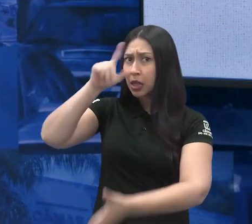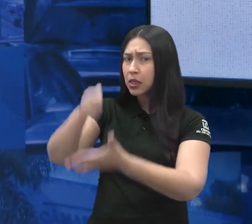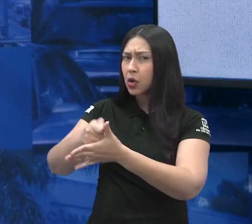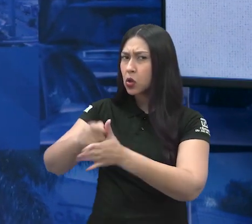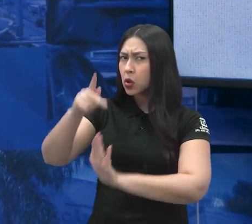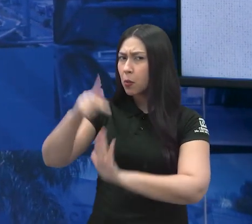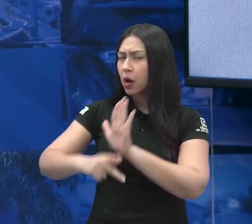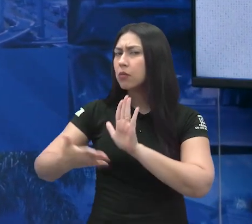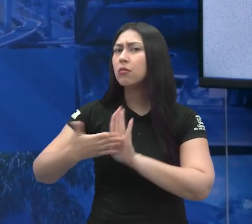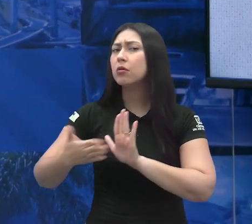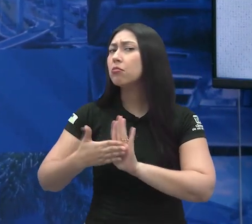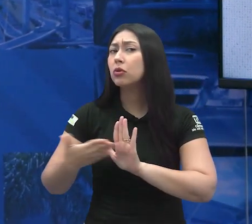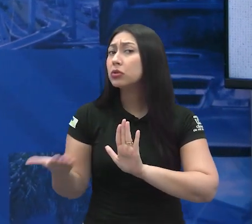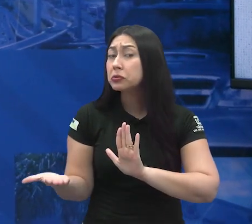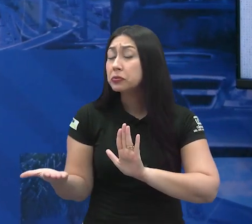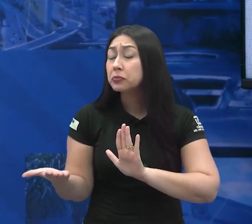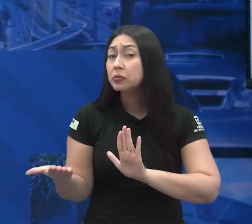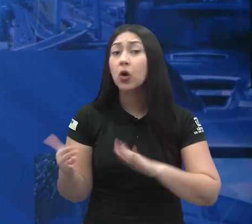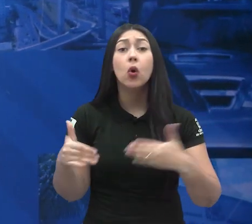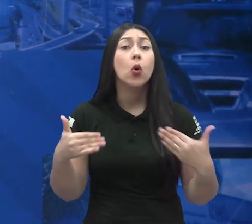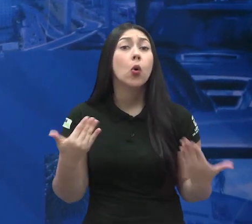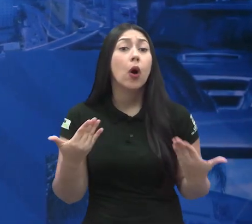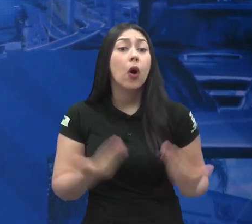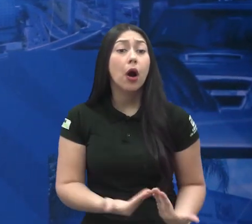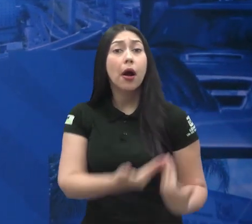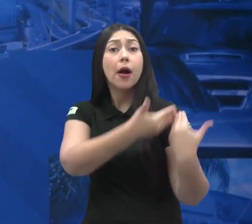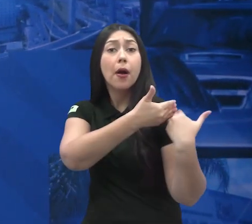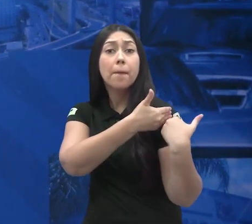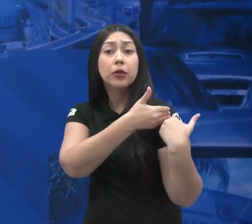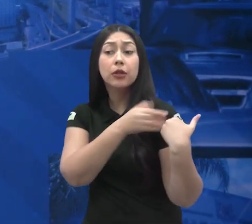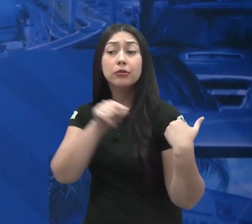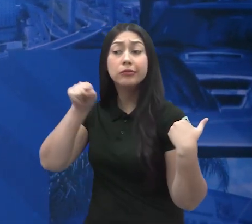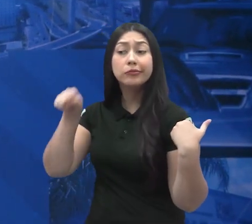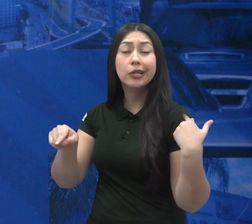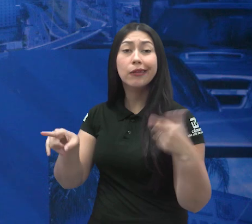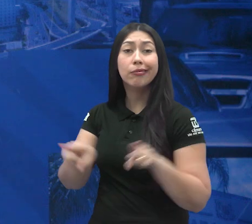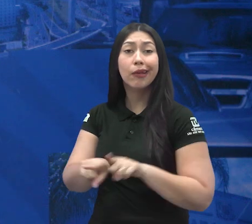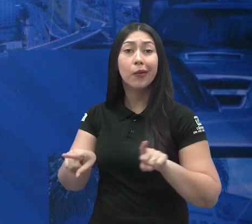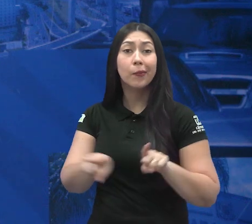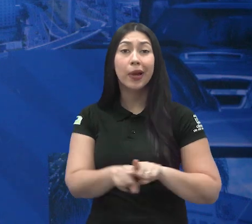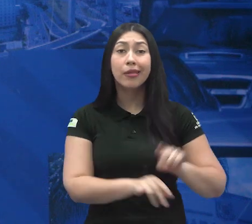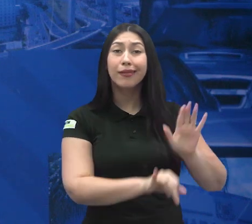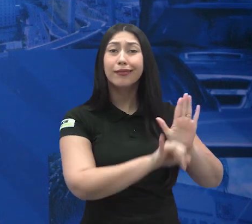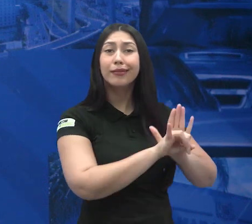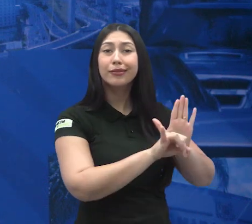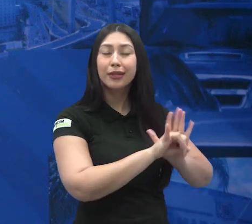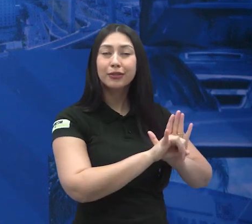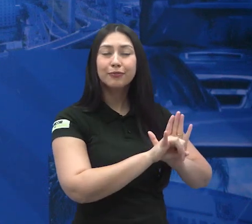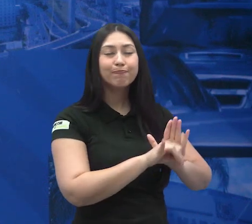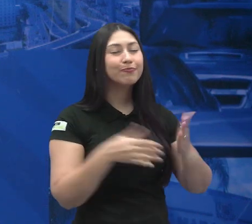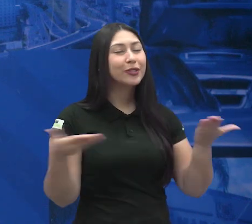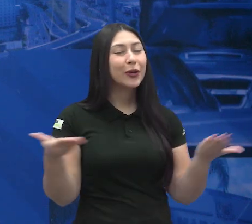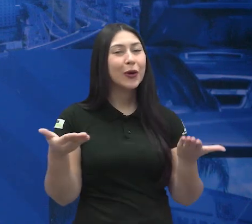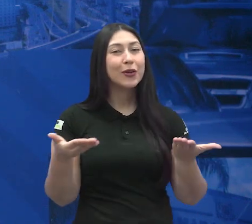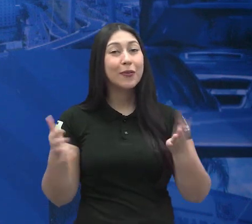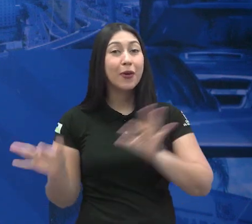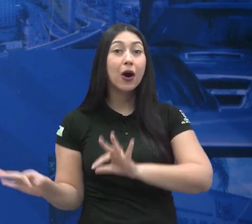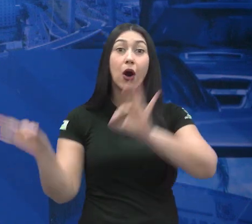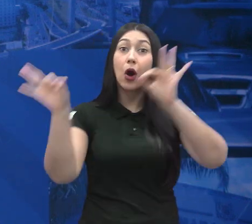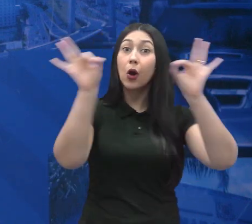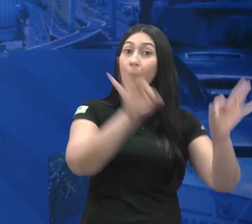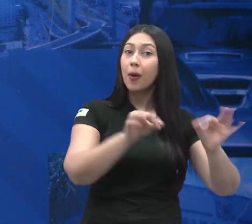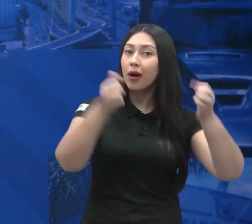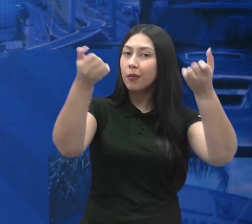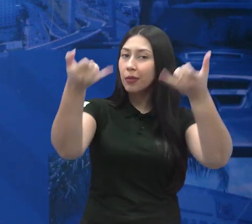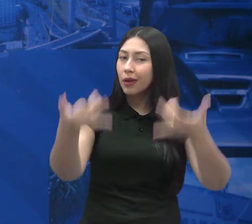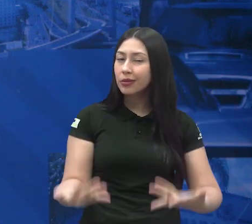projetos apresentados? Quais são as obrigações tanto dos parlamentares quanto das legendas? Vamos conferir as respostas dessas